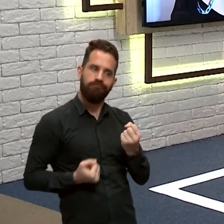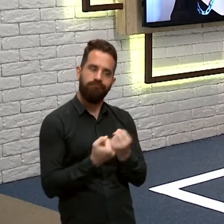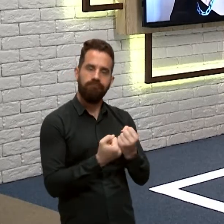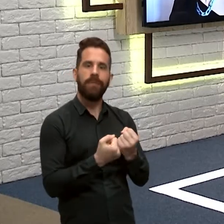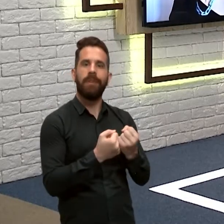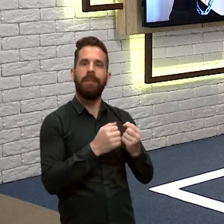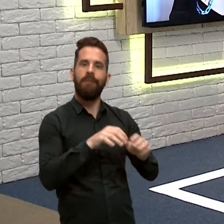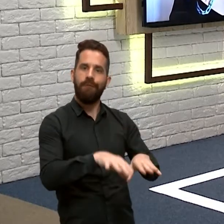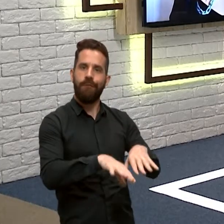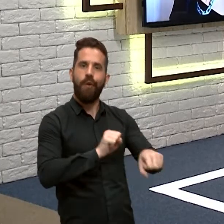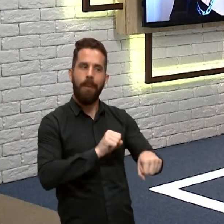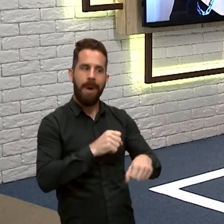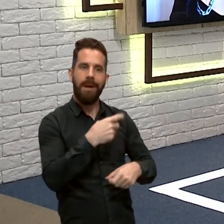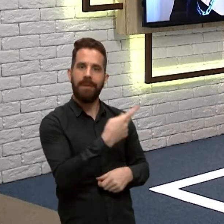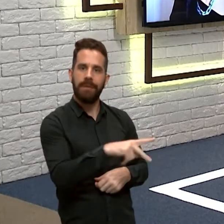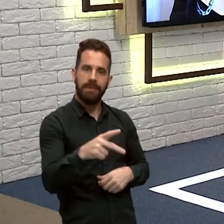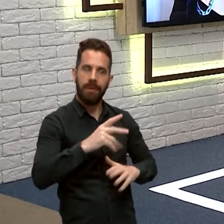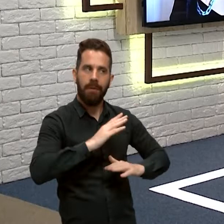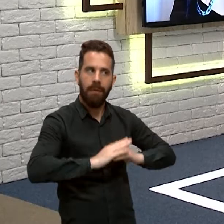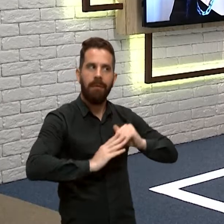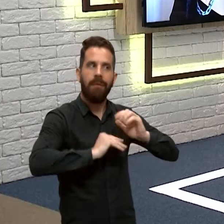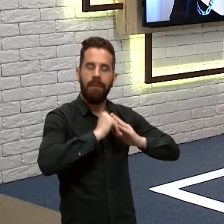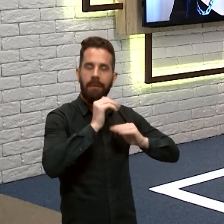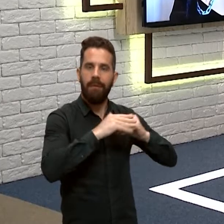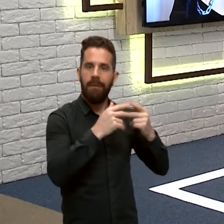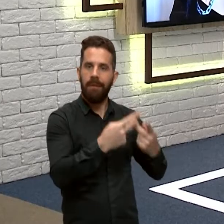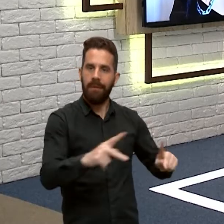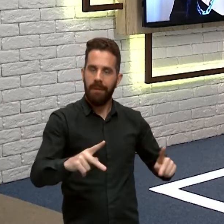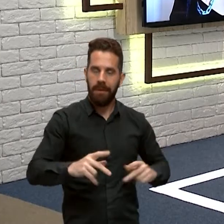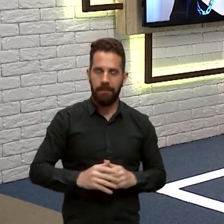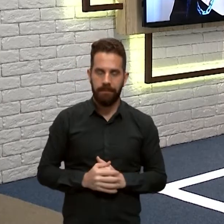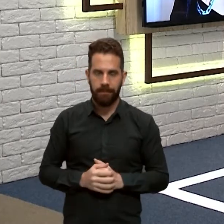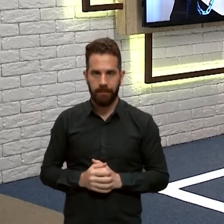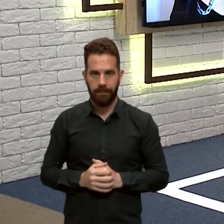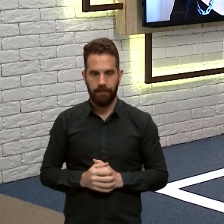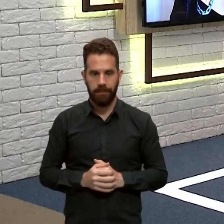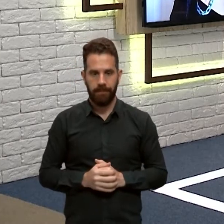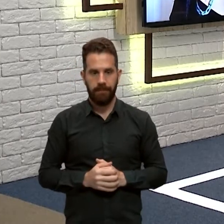criança nesse primeiro momento, Adriana?